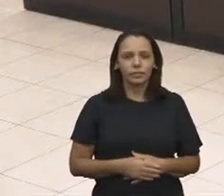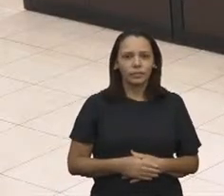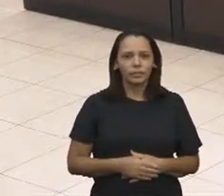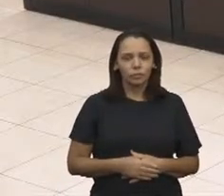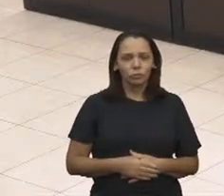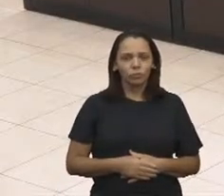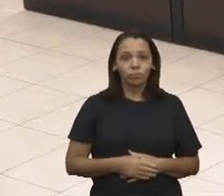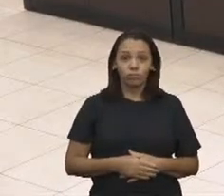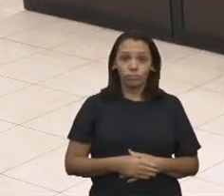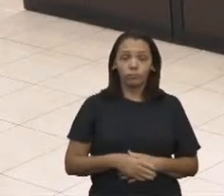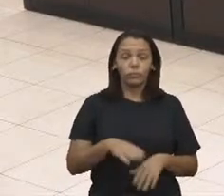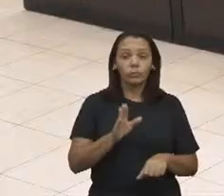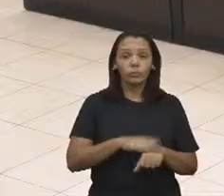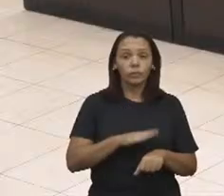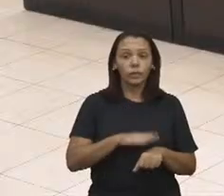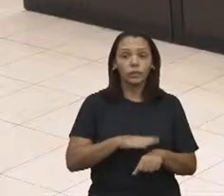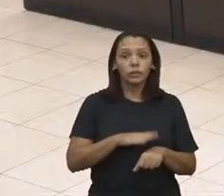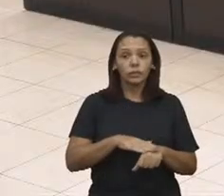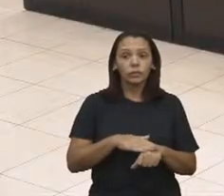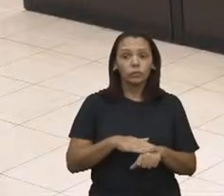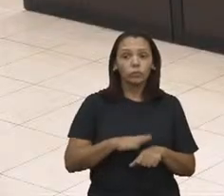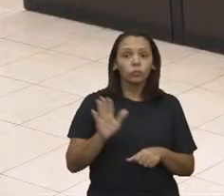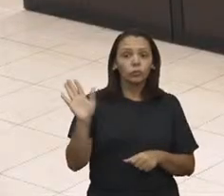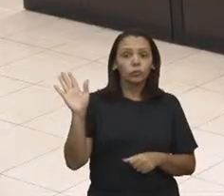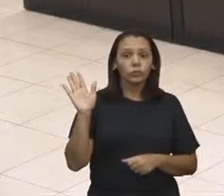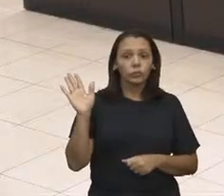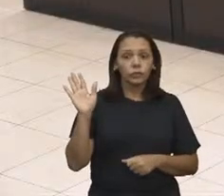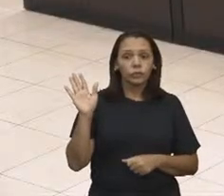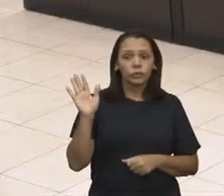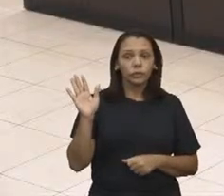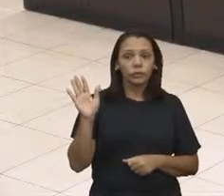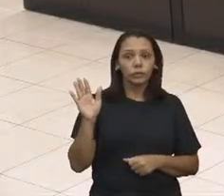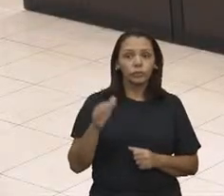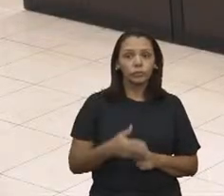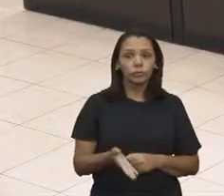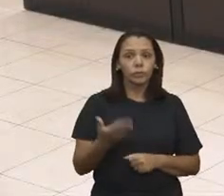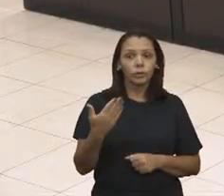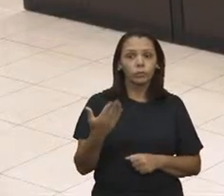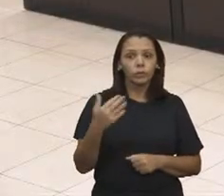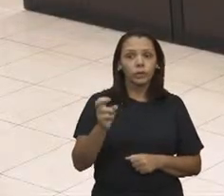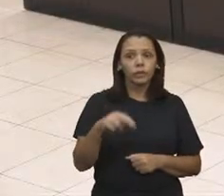Mais alguém não quer se manifestar? Vai lá, Nivaldo.